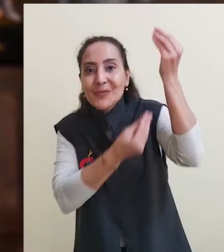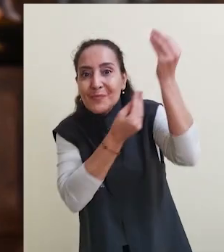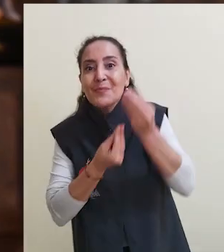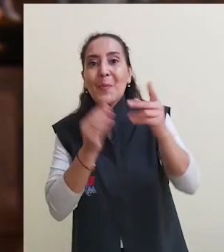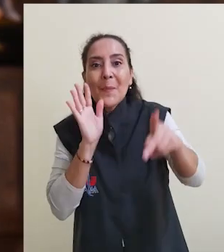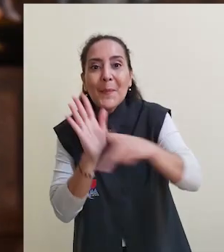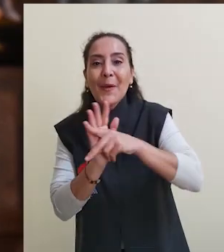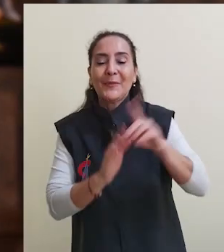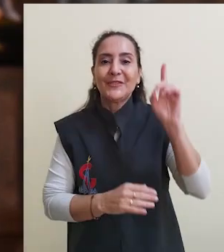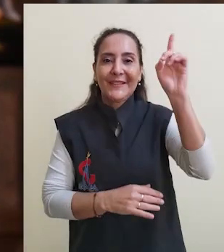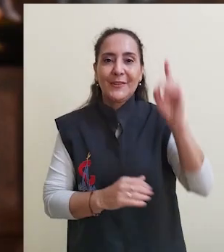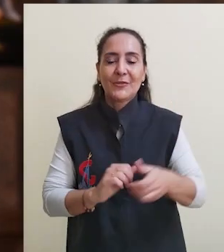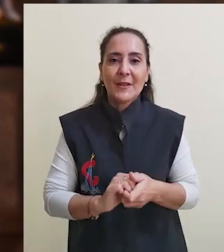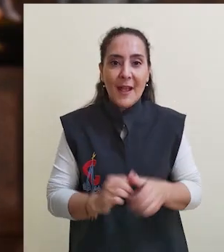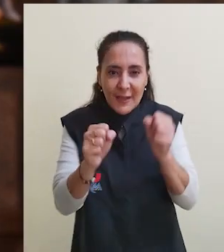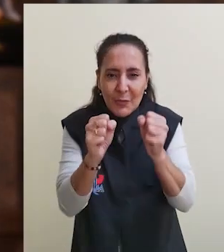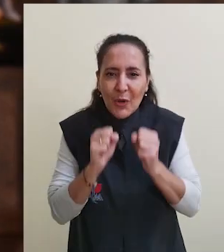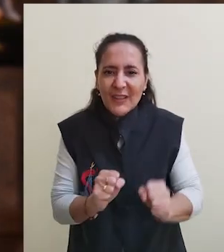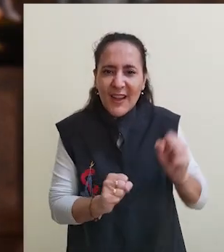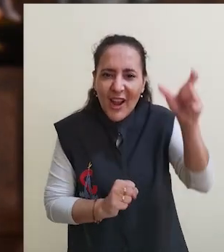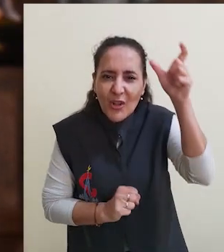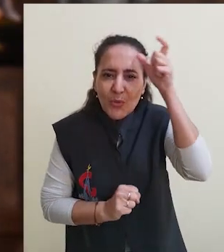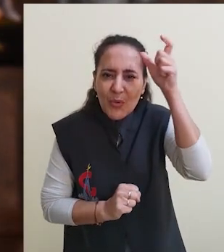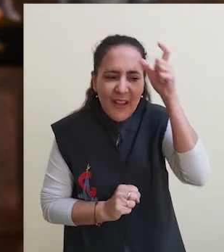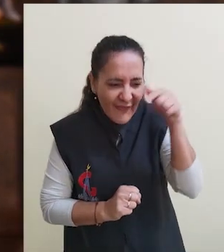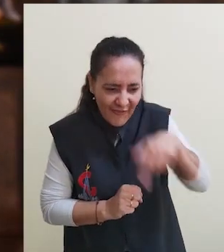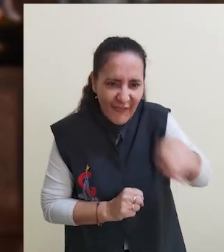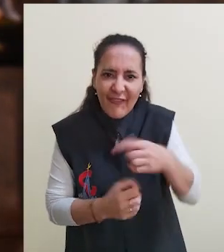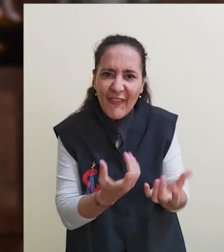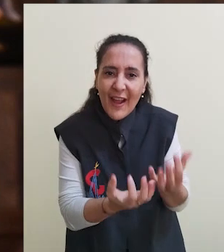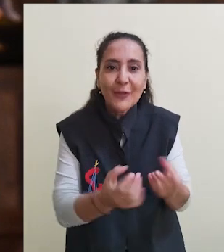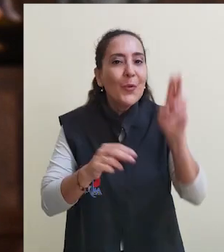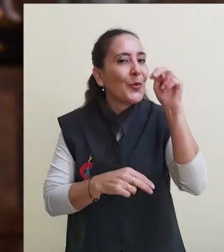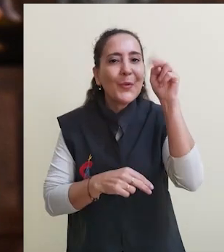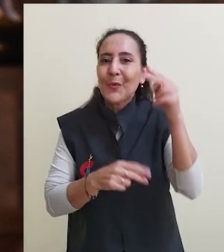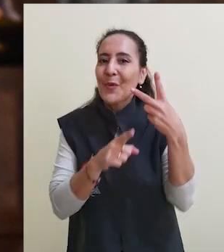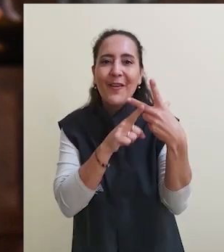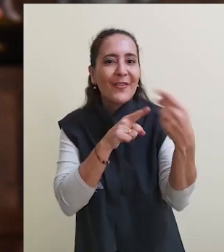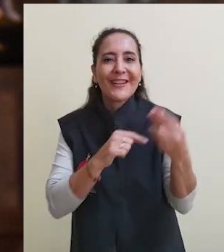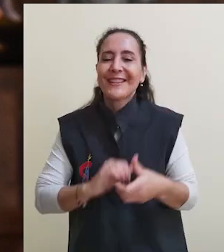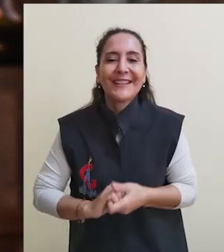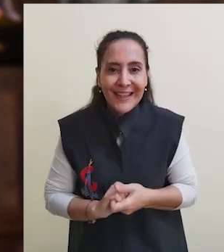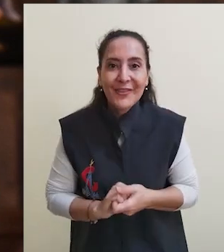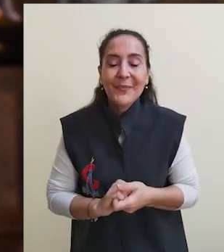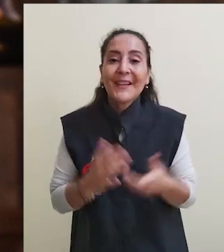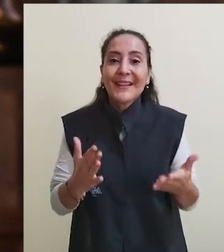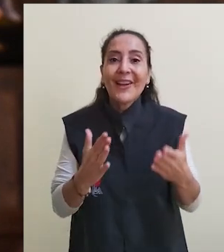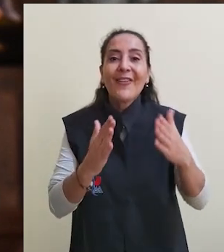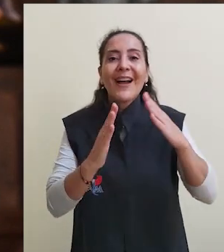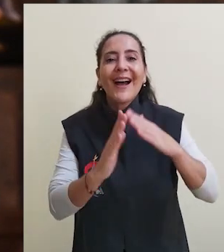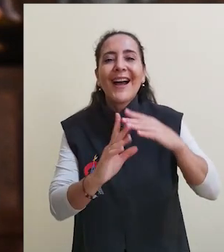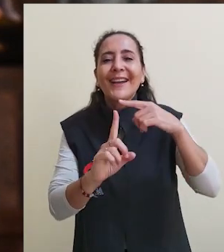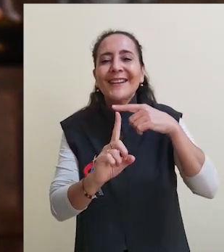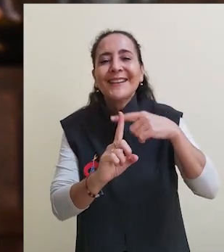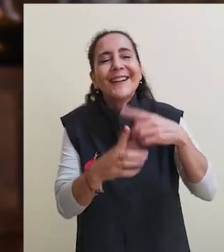Jesus diz, né? E o poder do inferno nunca poderá vencê-la. Veja, a gente experimenta, a igreja experimenta